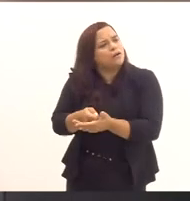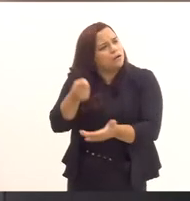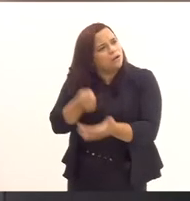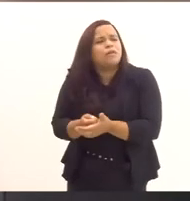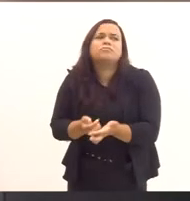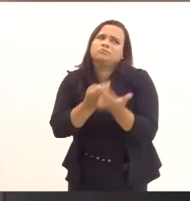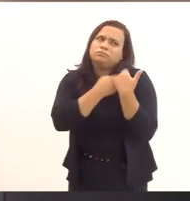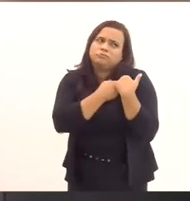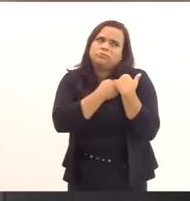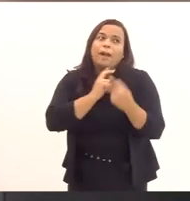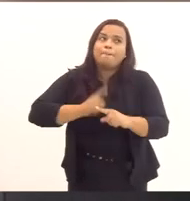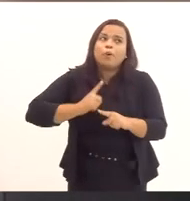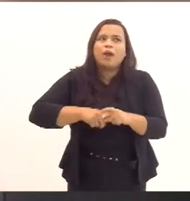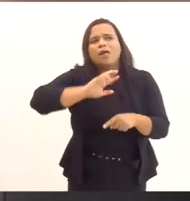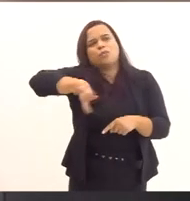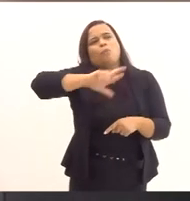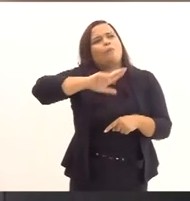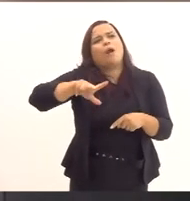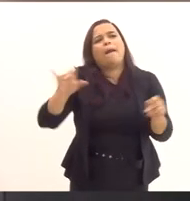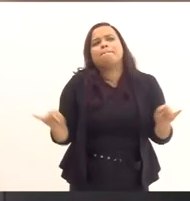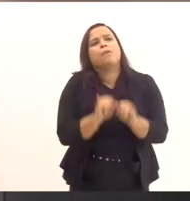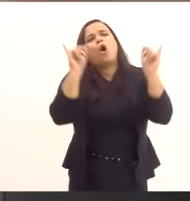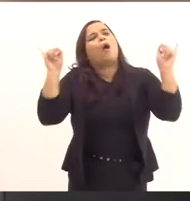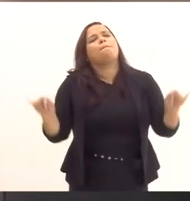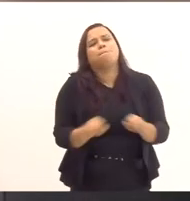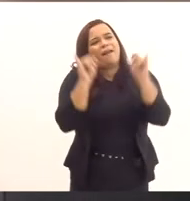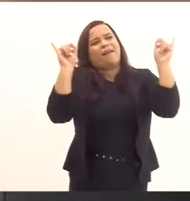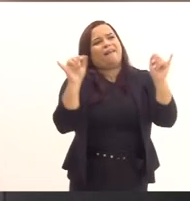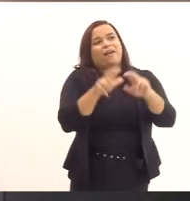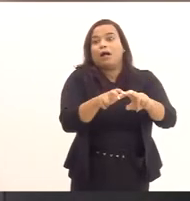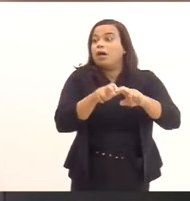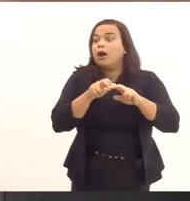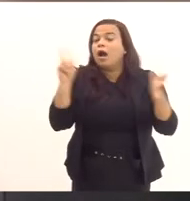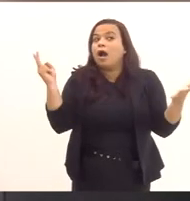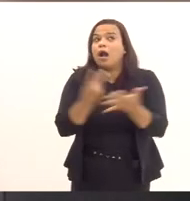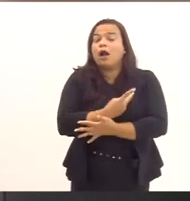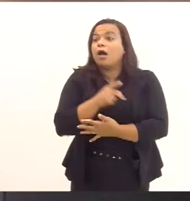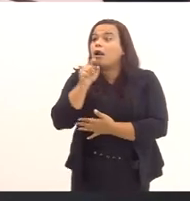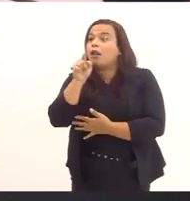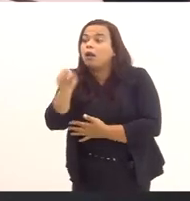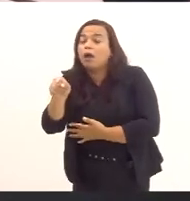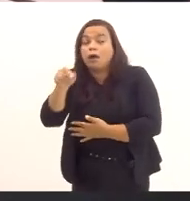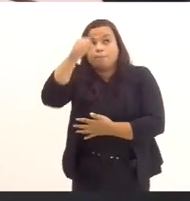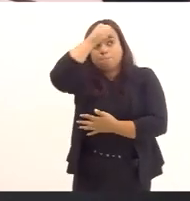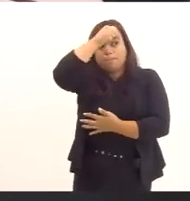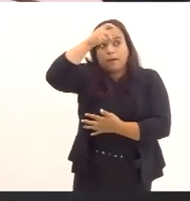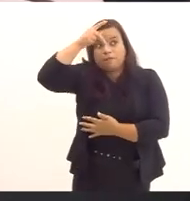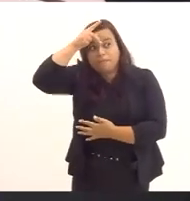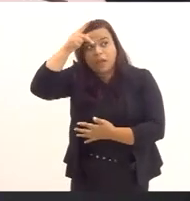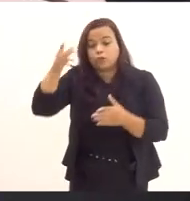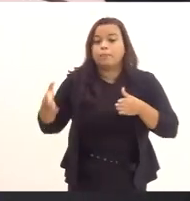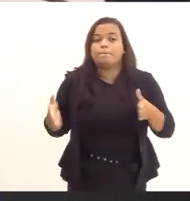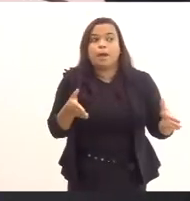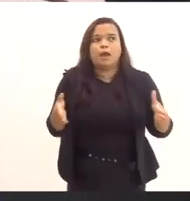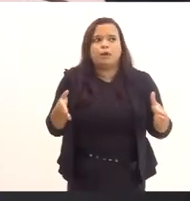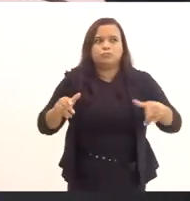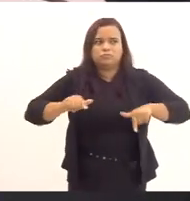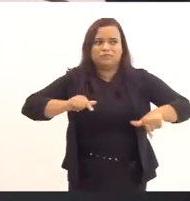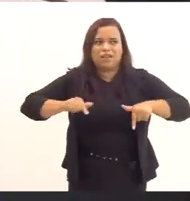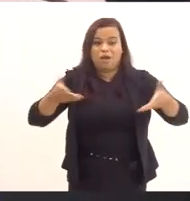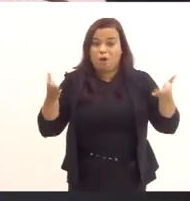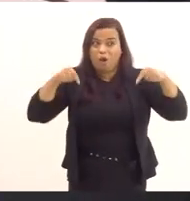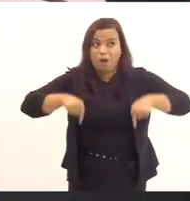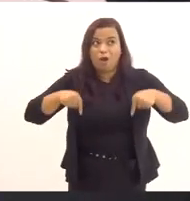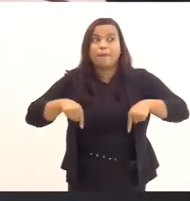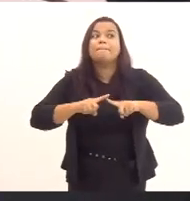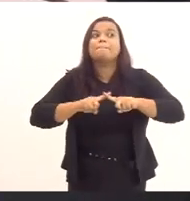porque não é banal o fato de que esse prefeito ele teve tem esse mandato e teve mais três